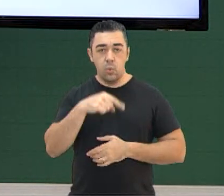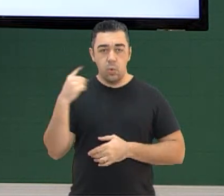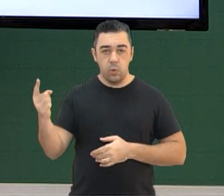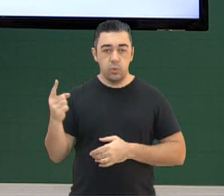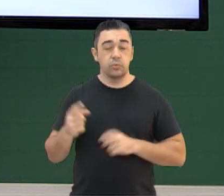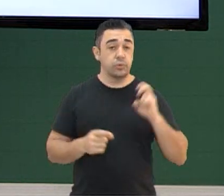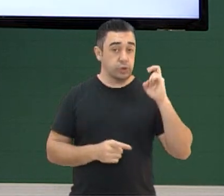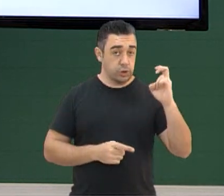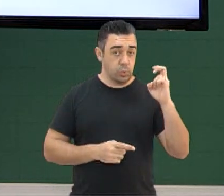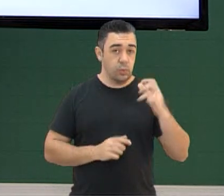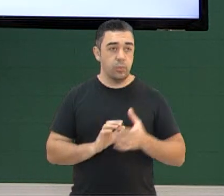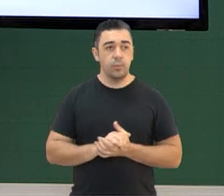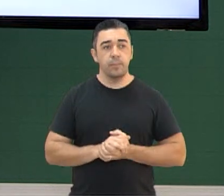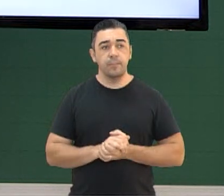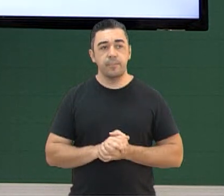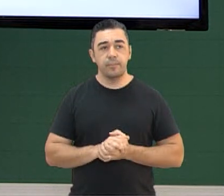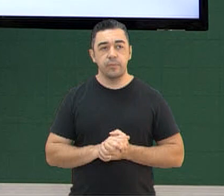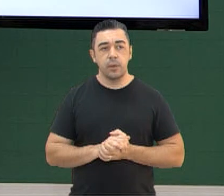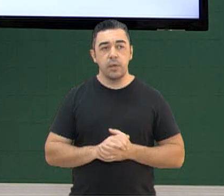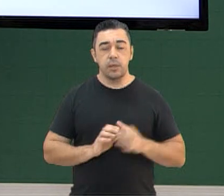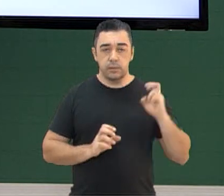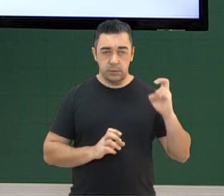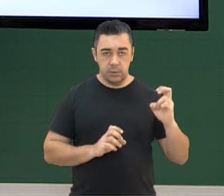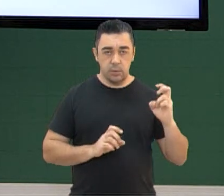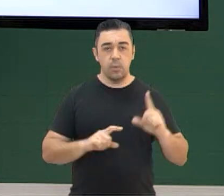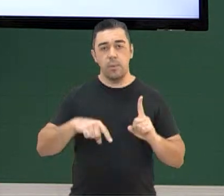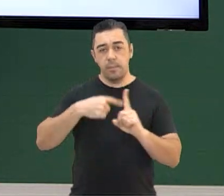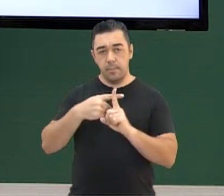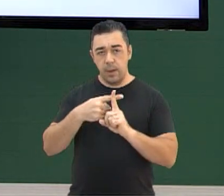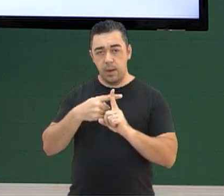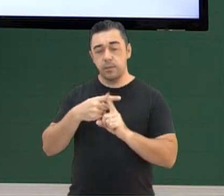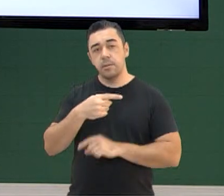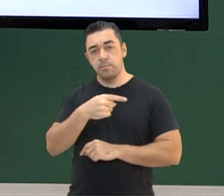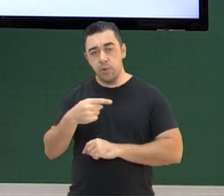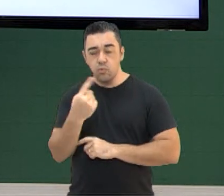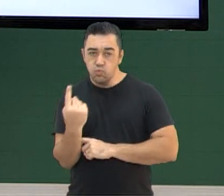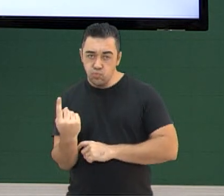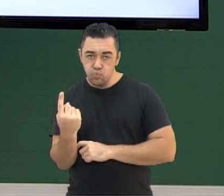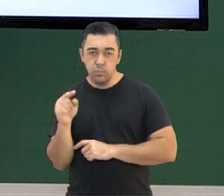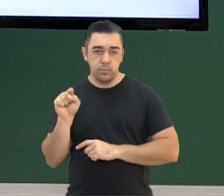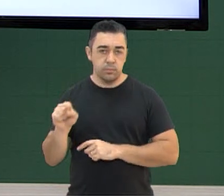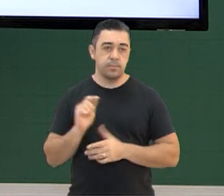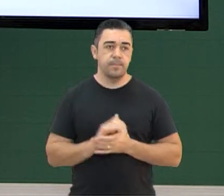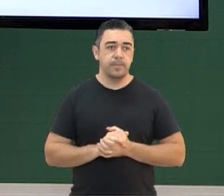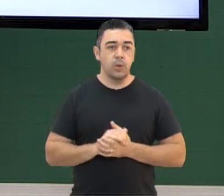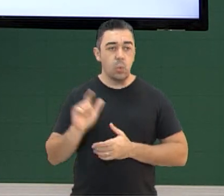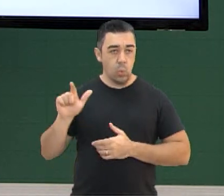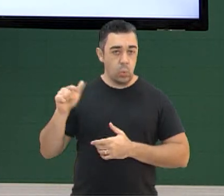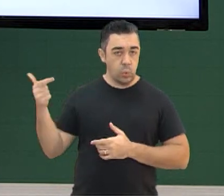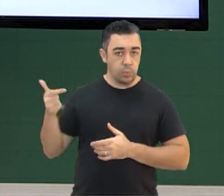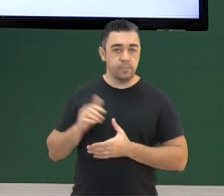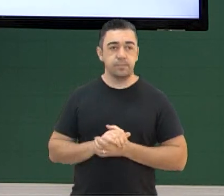aqui, 5. 5 mais menos 1. Certo? O próximo aqui, menos